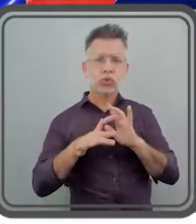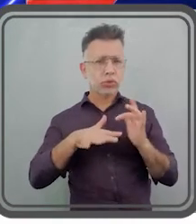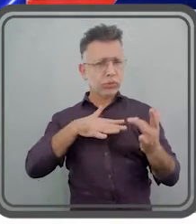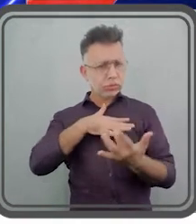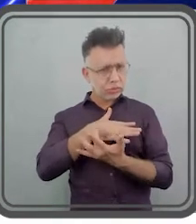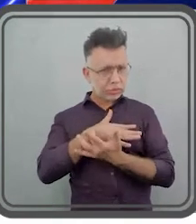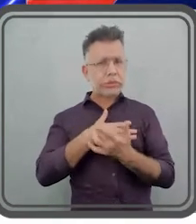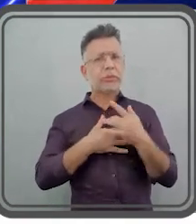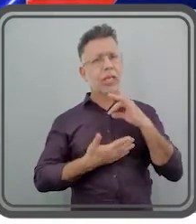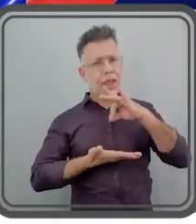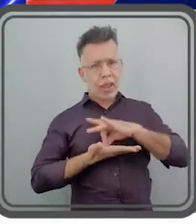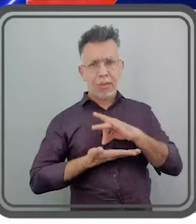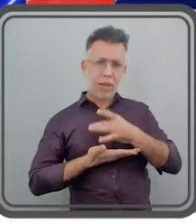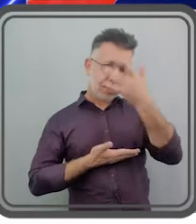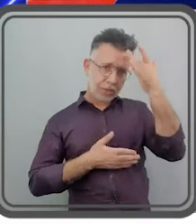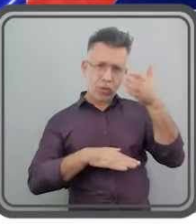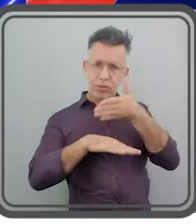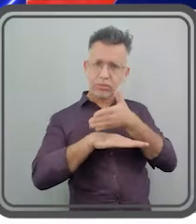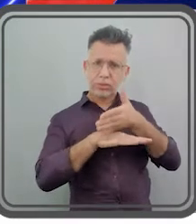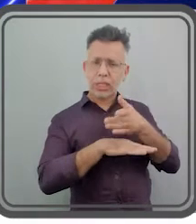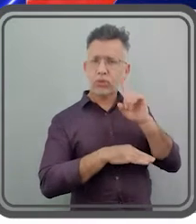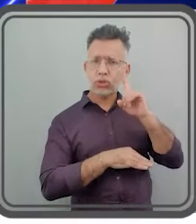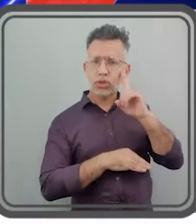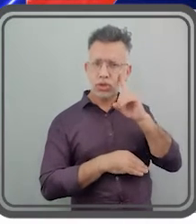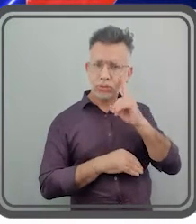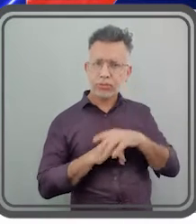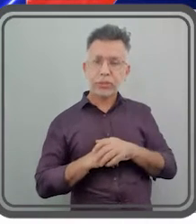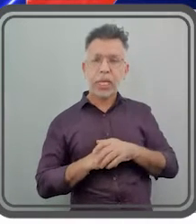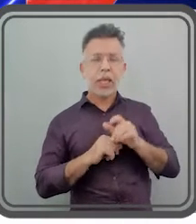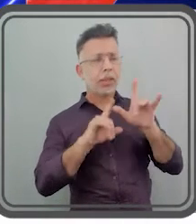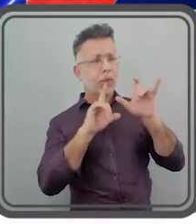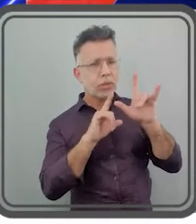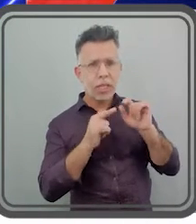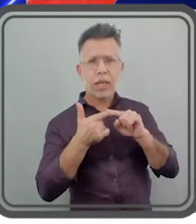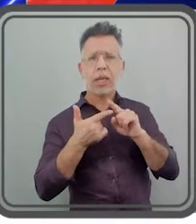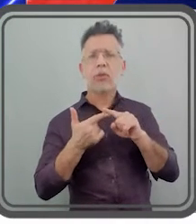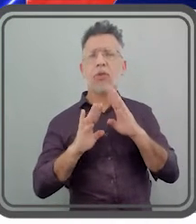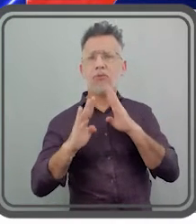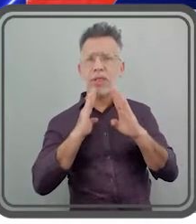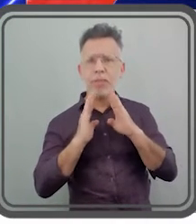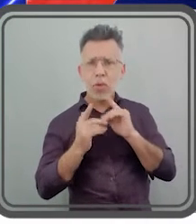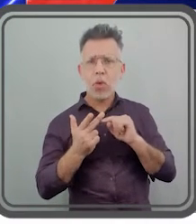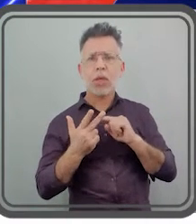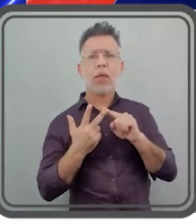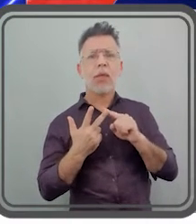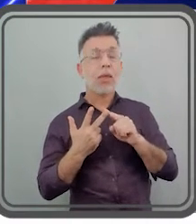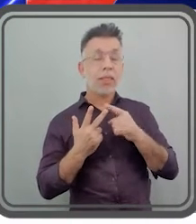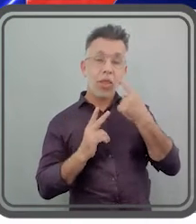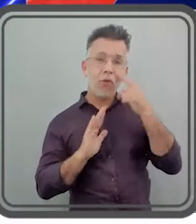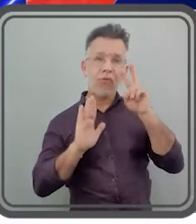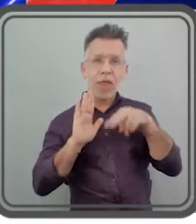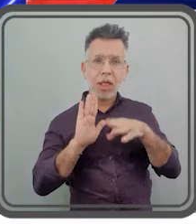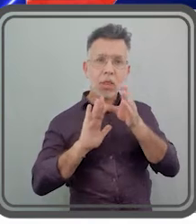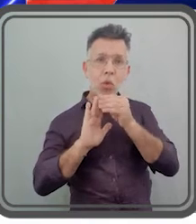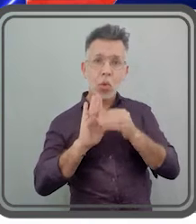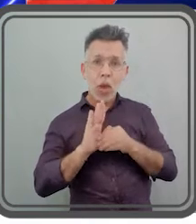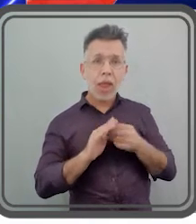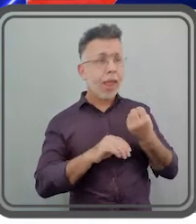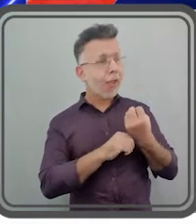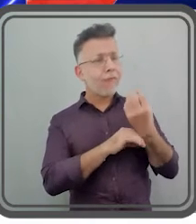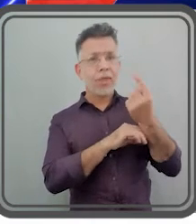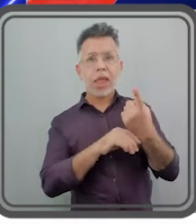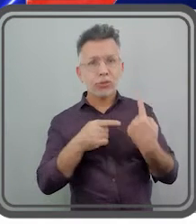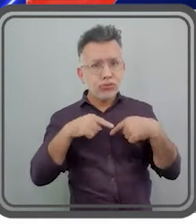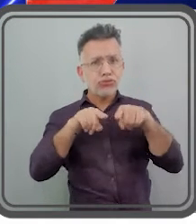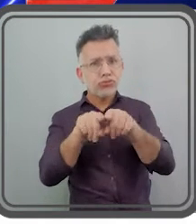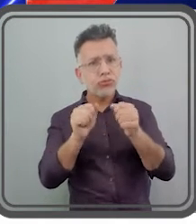sociais estão que realmente as pessoas acessam diariamente elas tão tão no Instagram então o Facebook vendo conteúdo e viagem